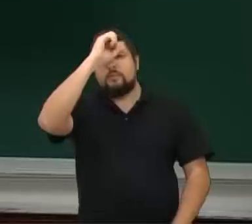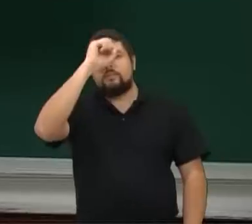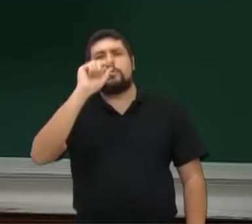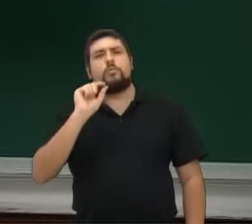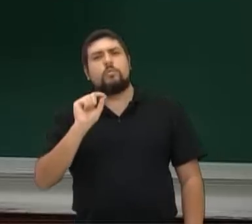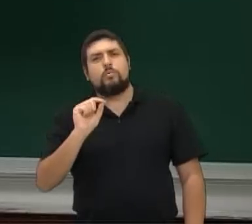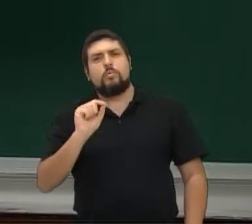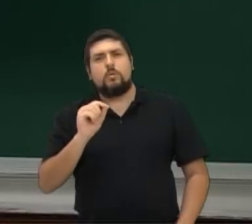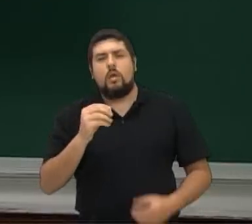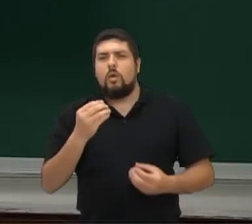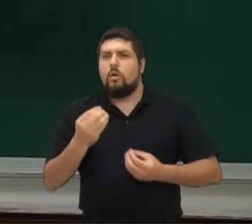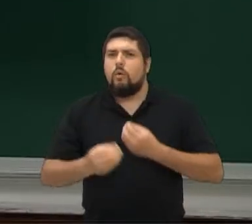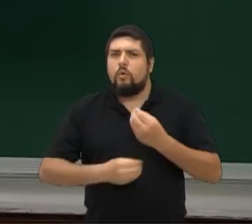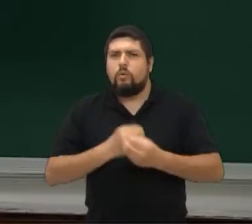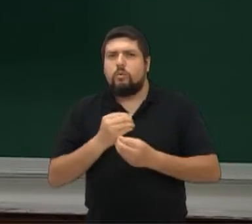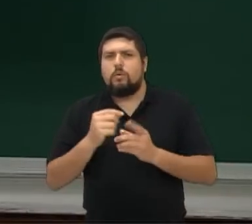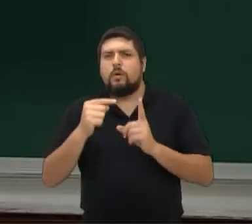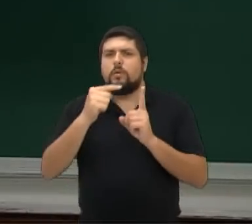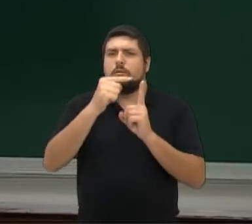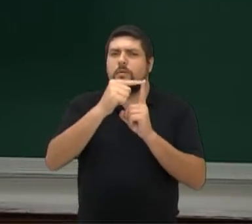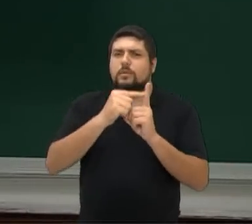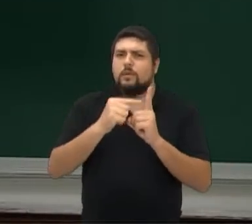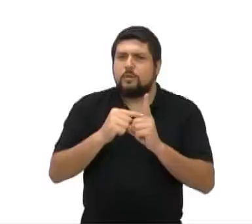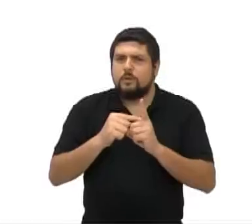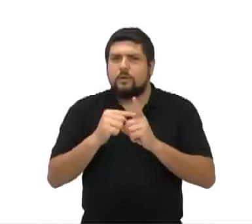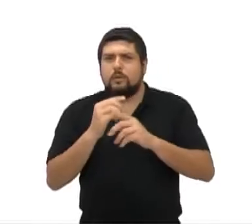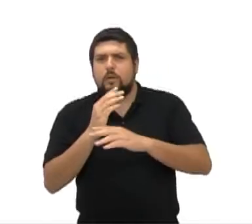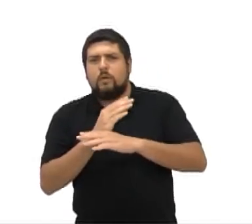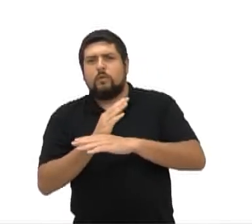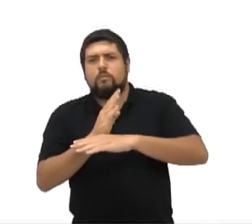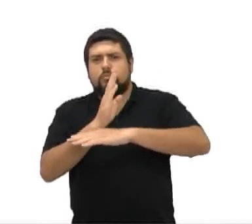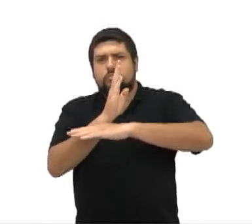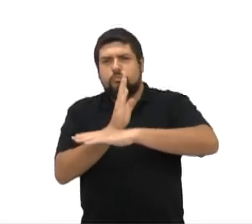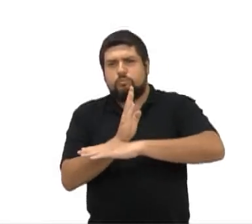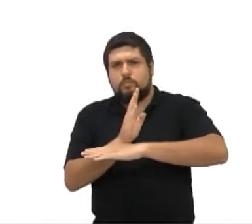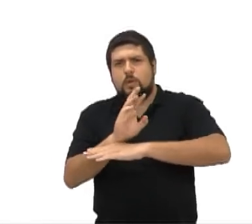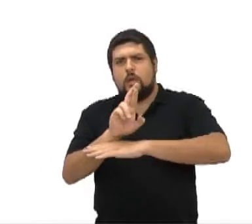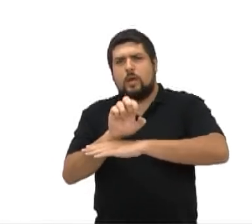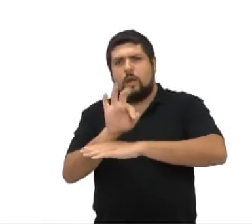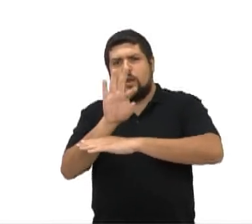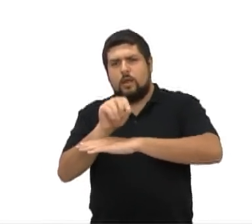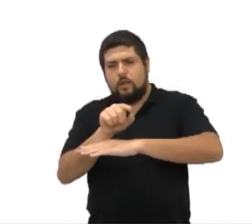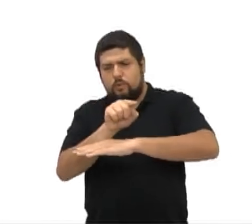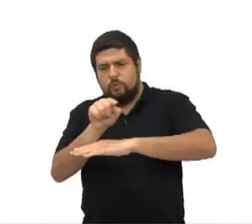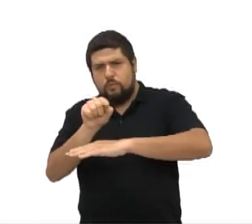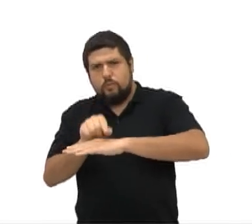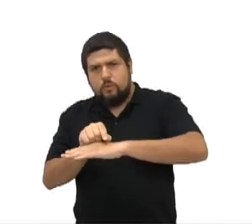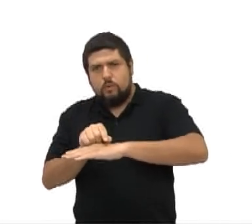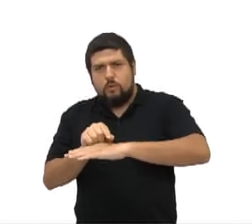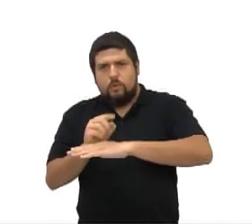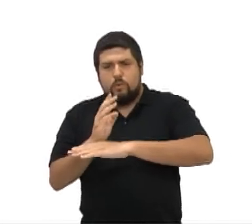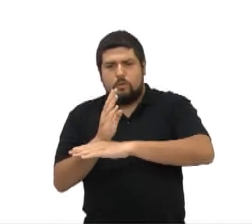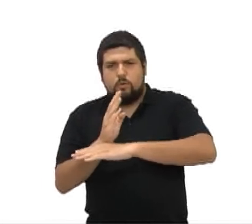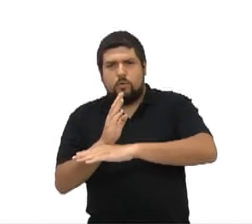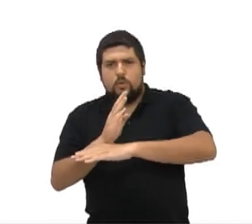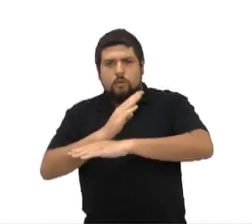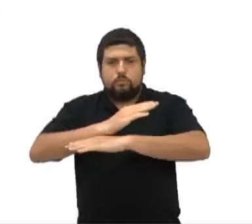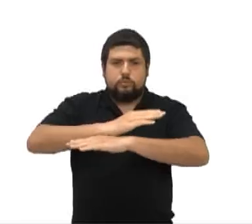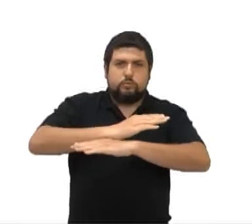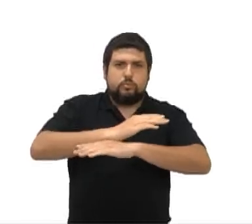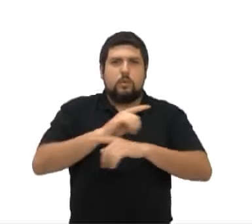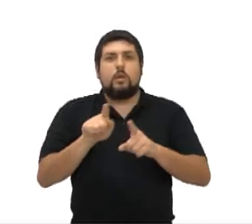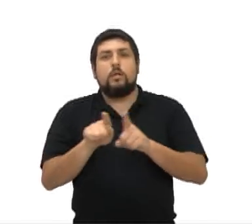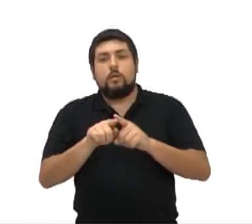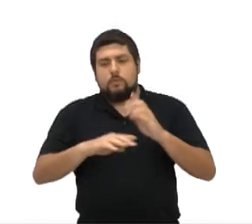a classificação dos ângulos, falamos sobre os ângulos retos, agudo, raso e obtuso.